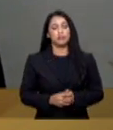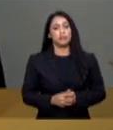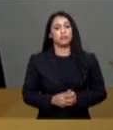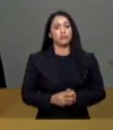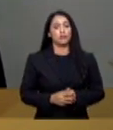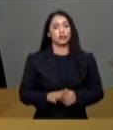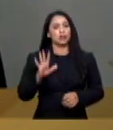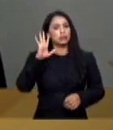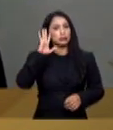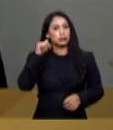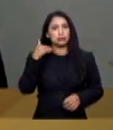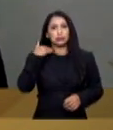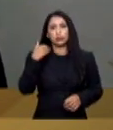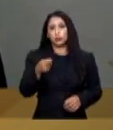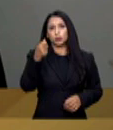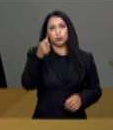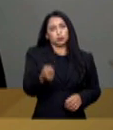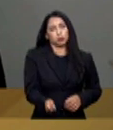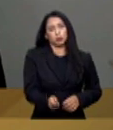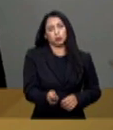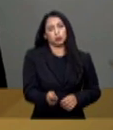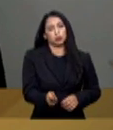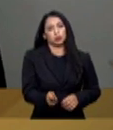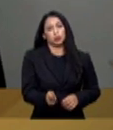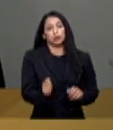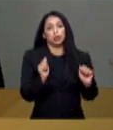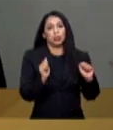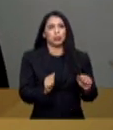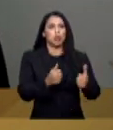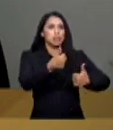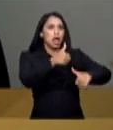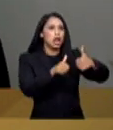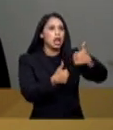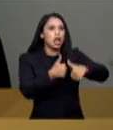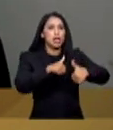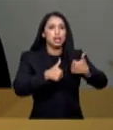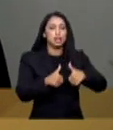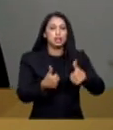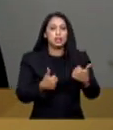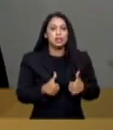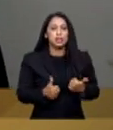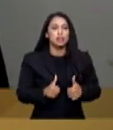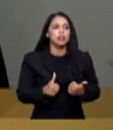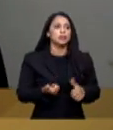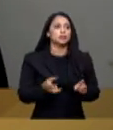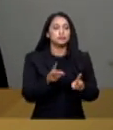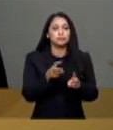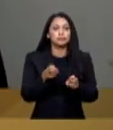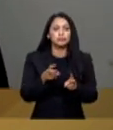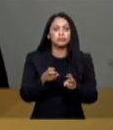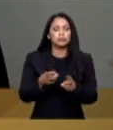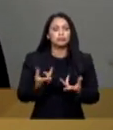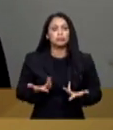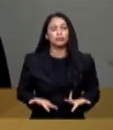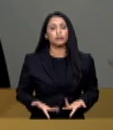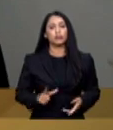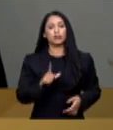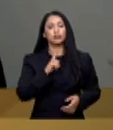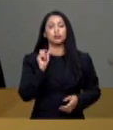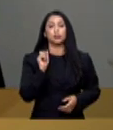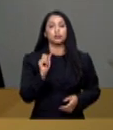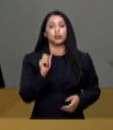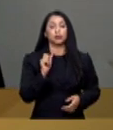oferecida para que o juiz possa, verificando as condições de cada caso,